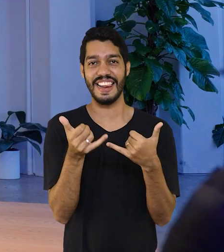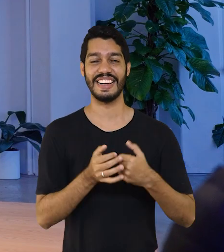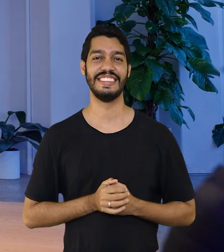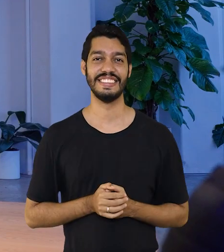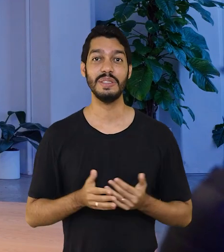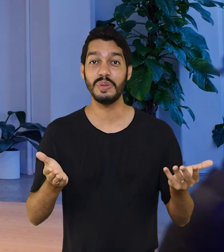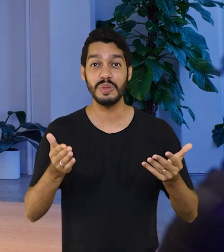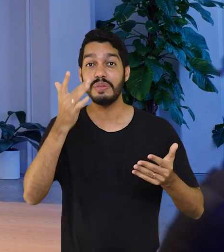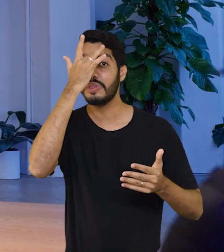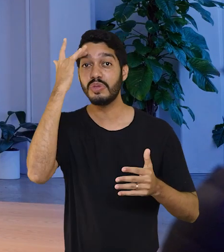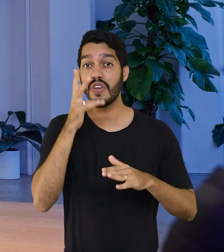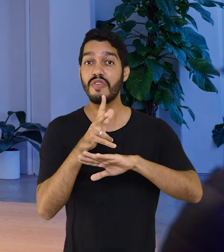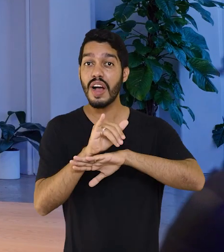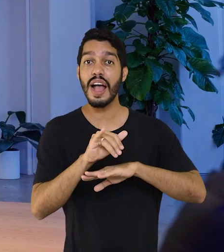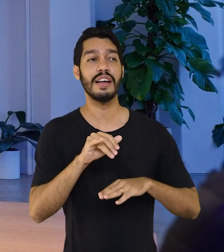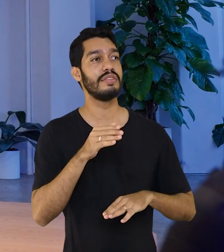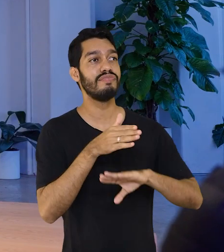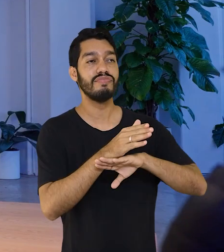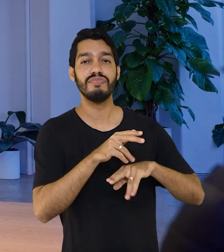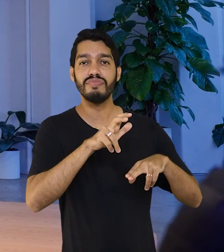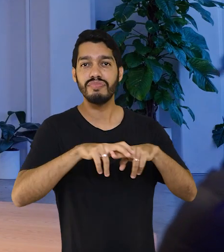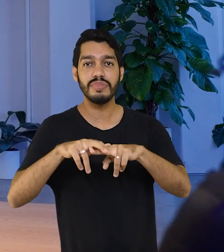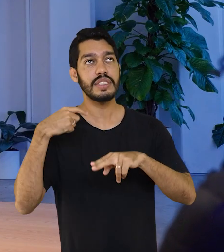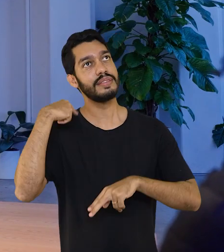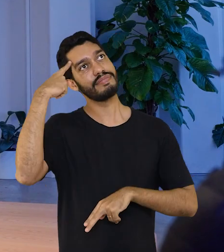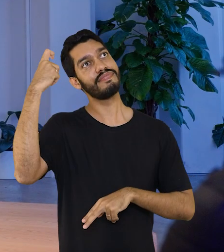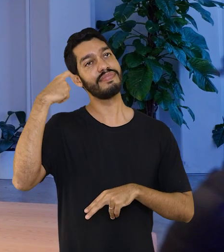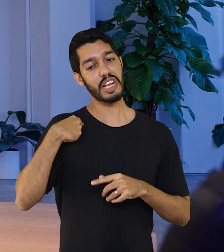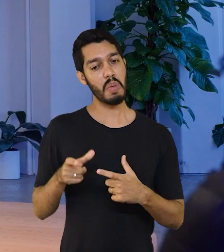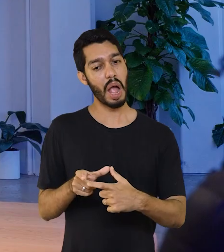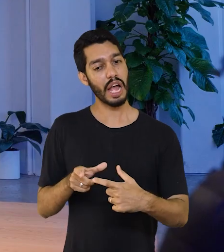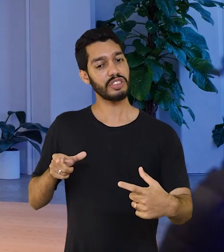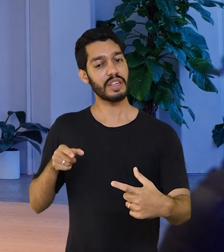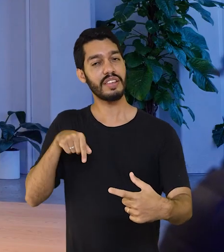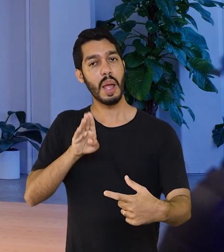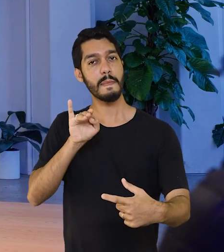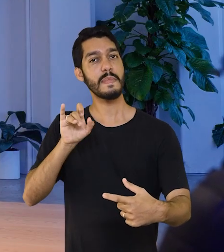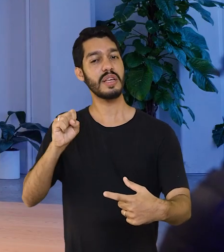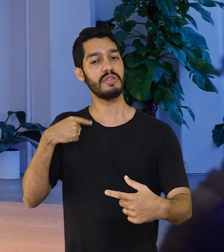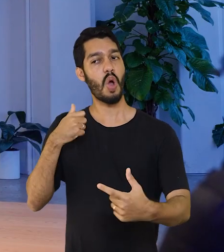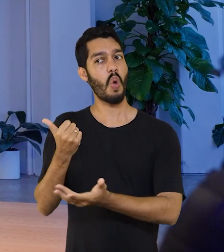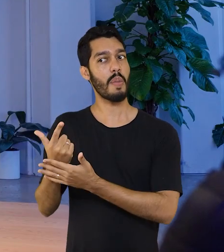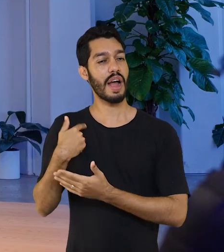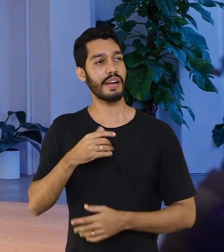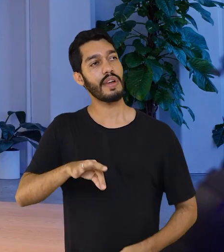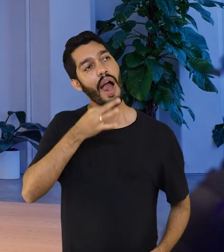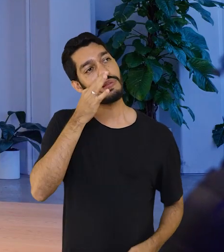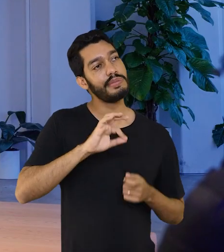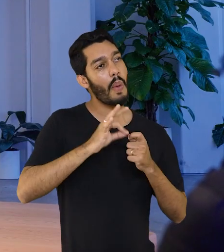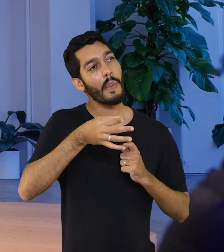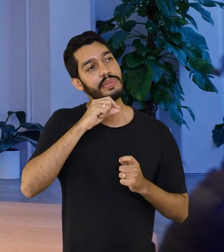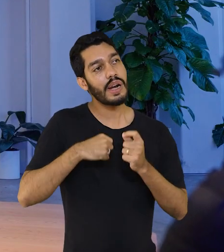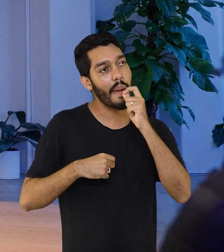pessoas, quando vão assistir um jogo de futebol, lembram, poxa, vou comprar uma caixa de bis e botar ali na galera. Né? Um outro